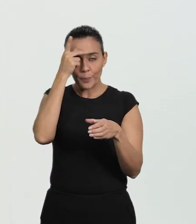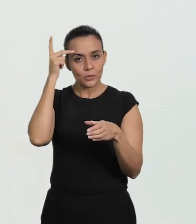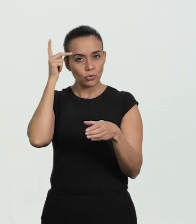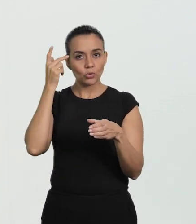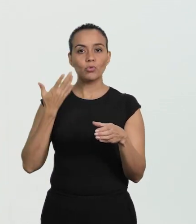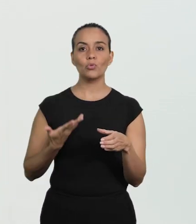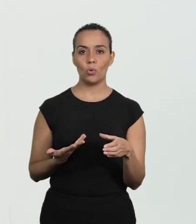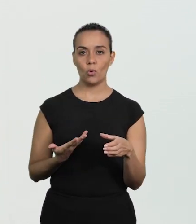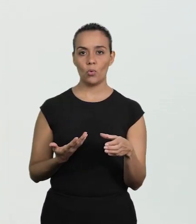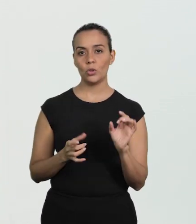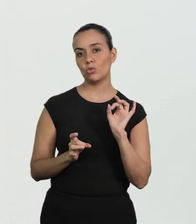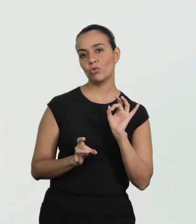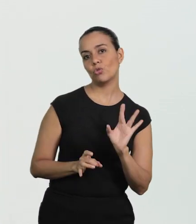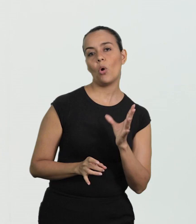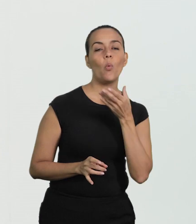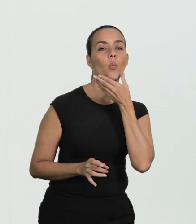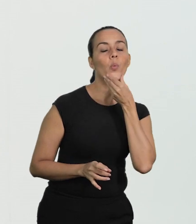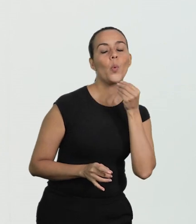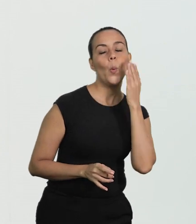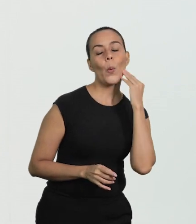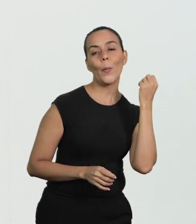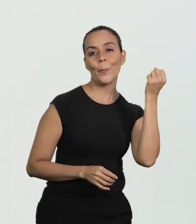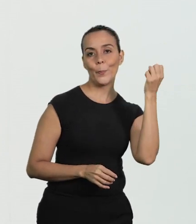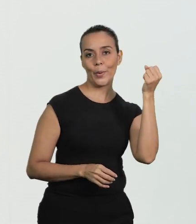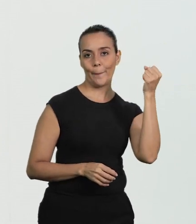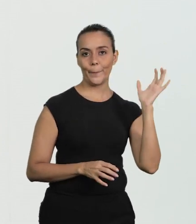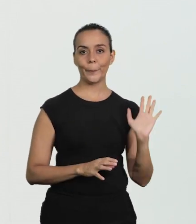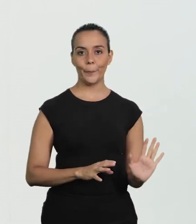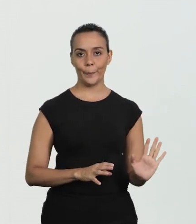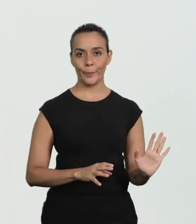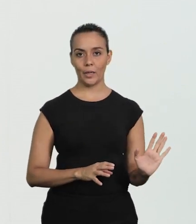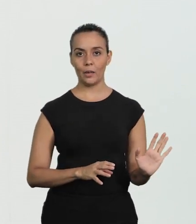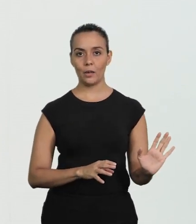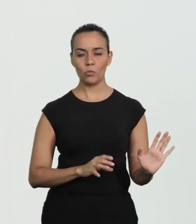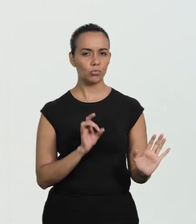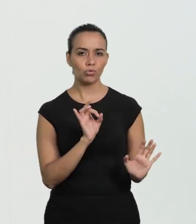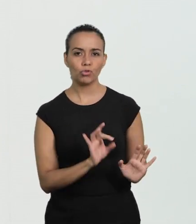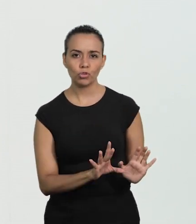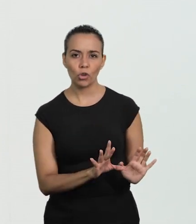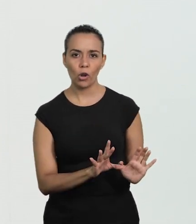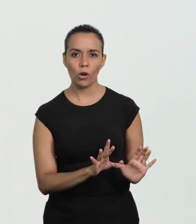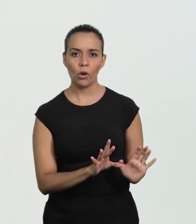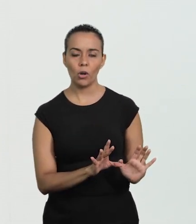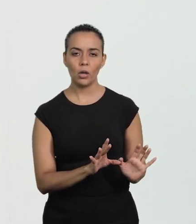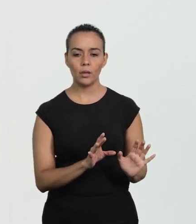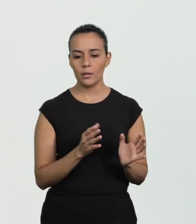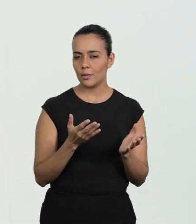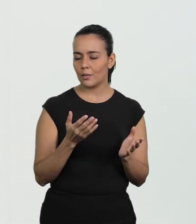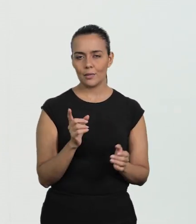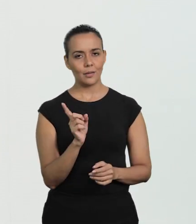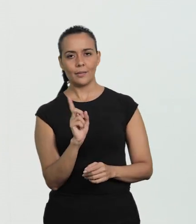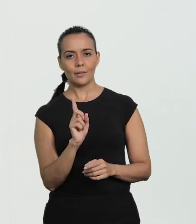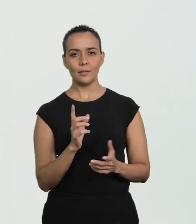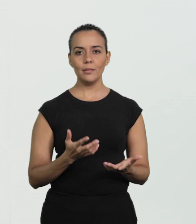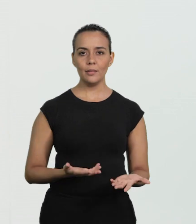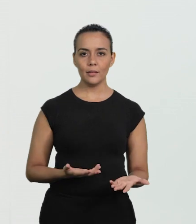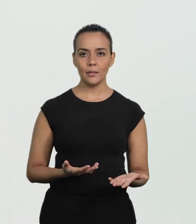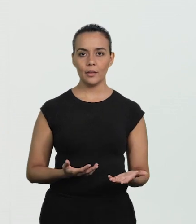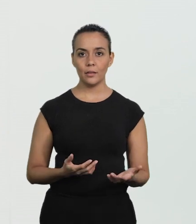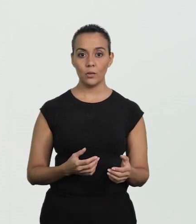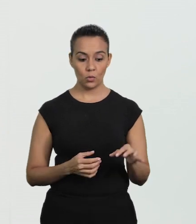branco heterossexual, e, sobretudo, né, como reutilizar essa peça,